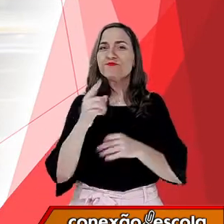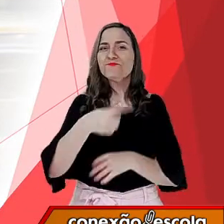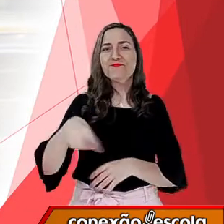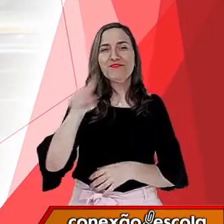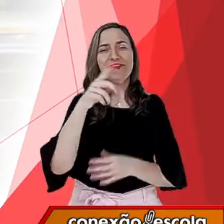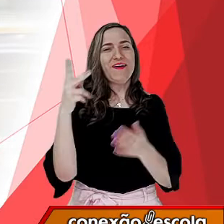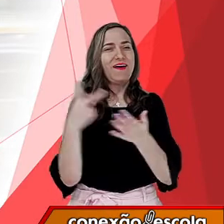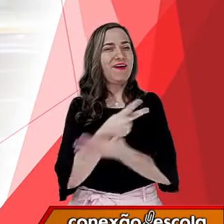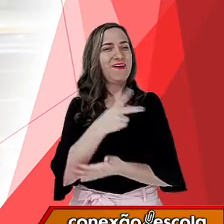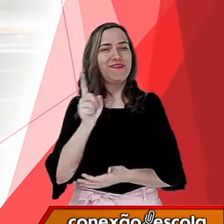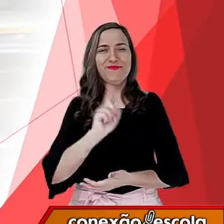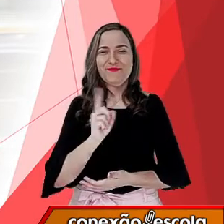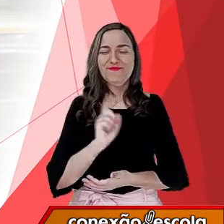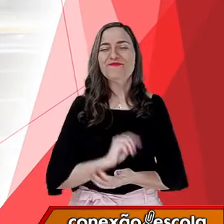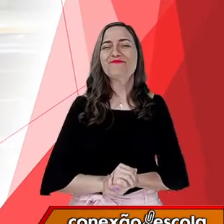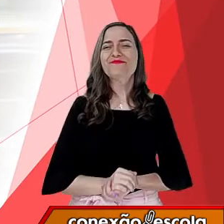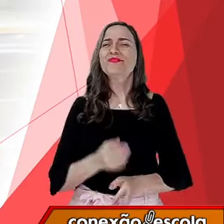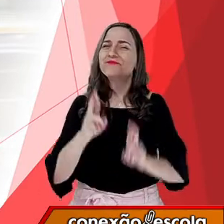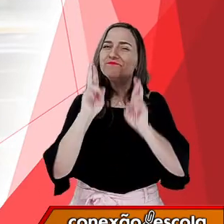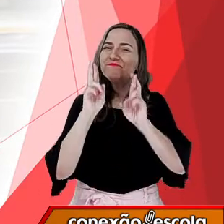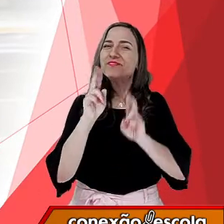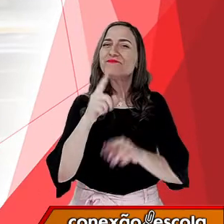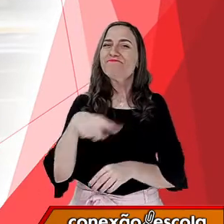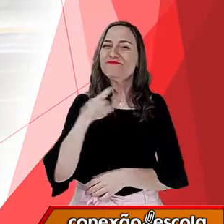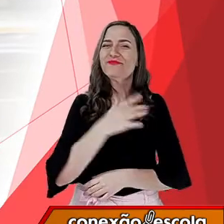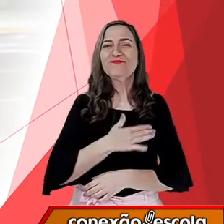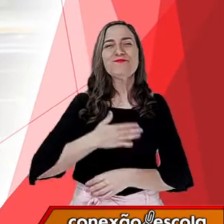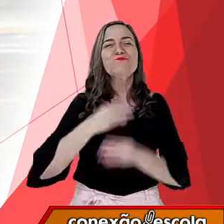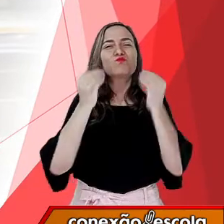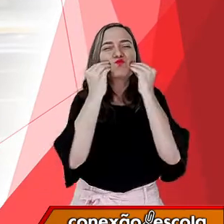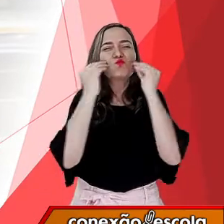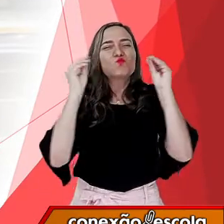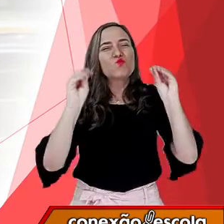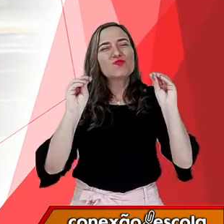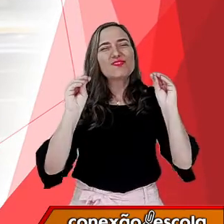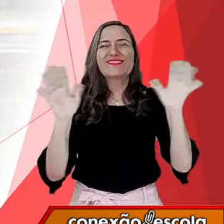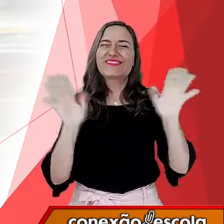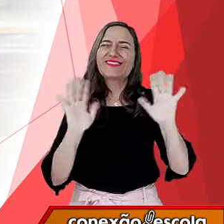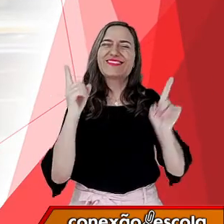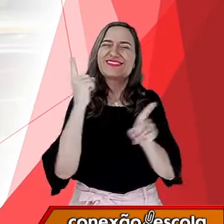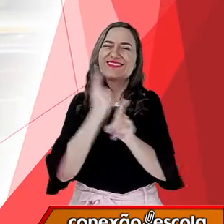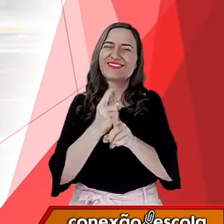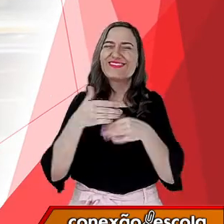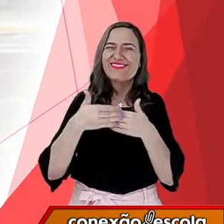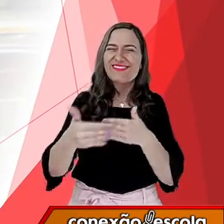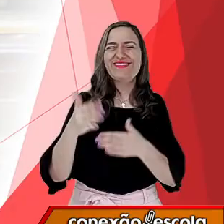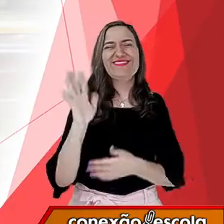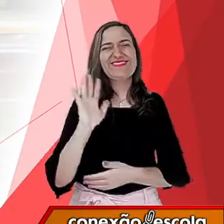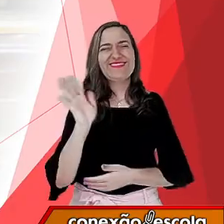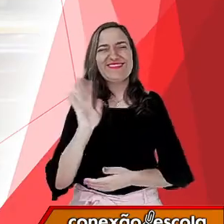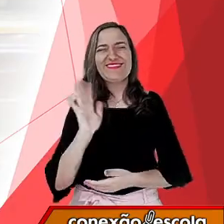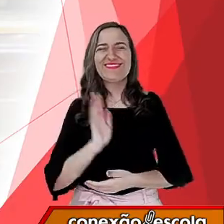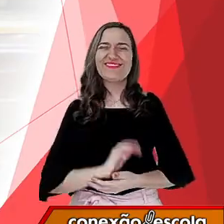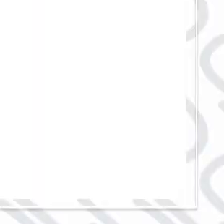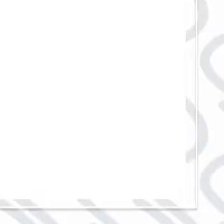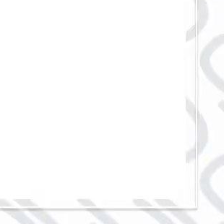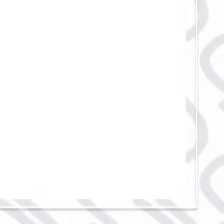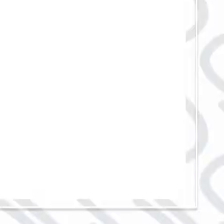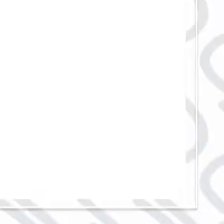errar mais. Espero que tenham gostado. Um beijo e até a próxima. Tchau, tchau!